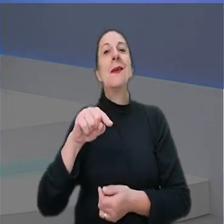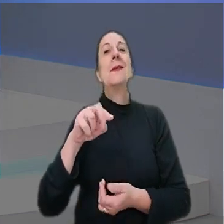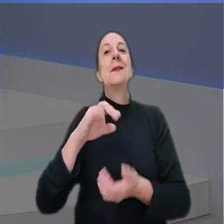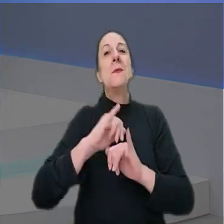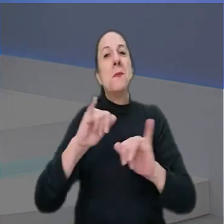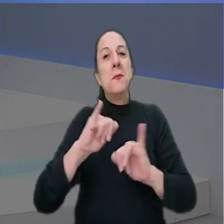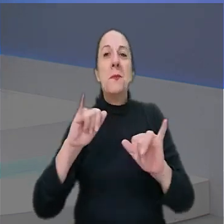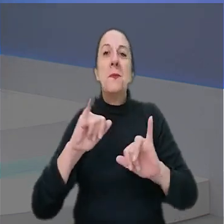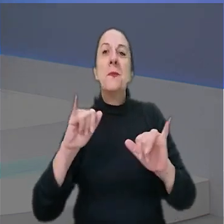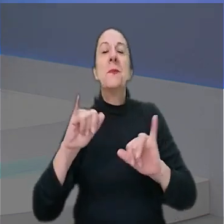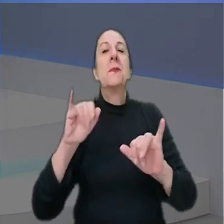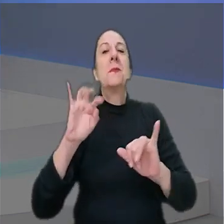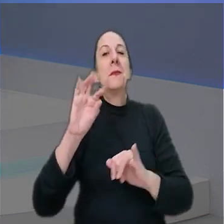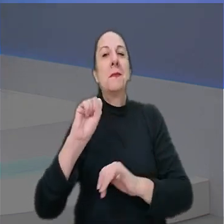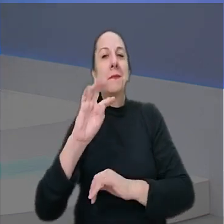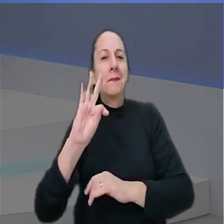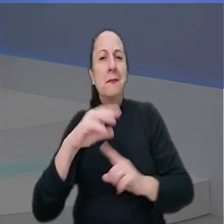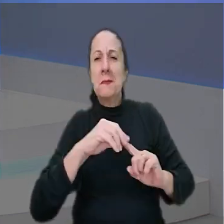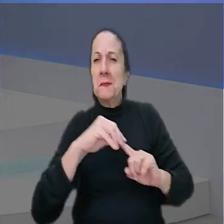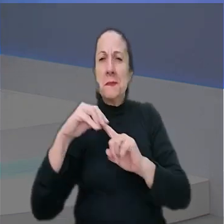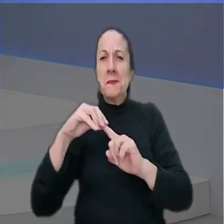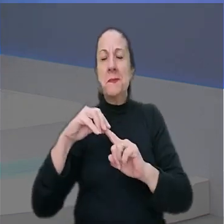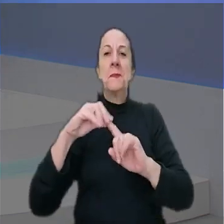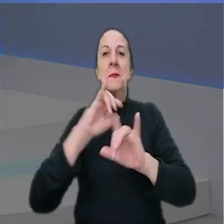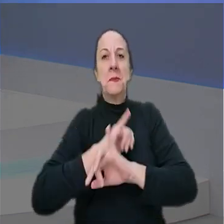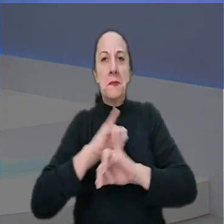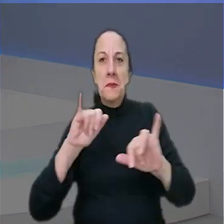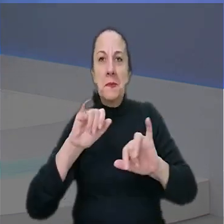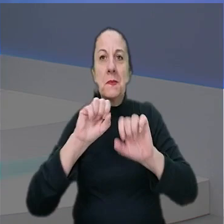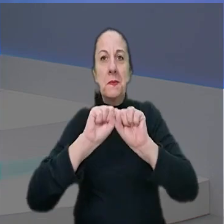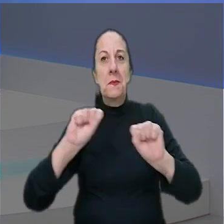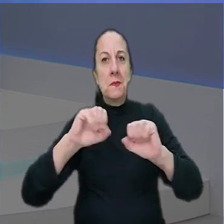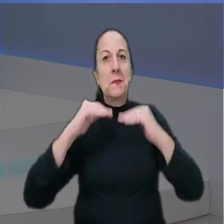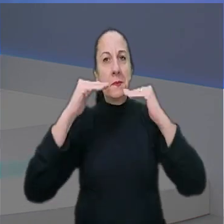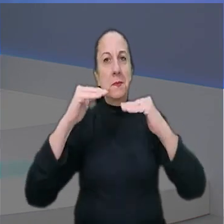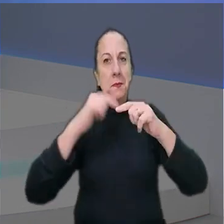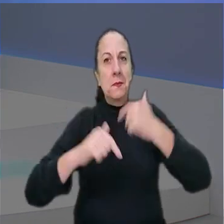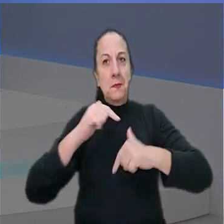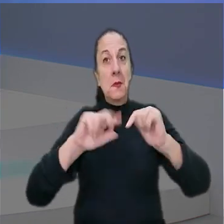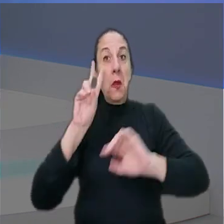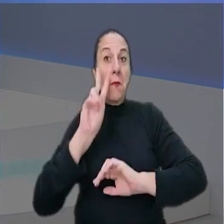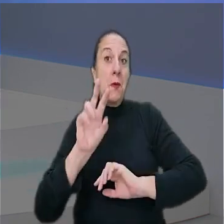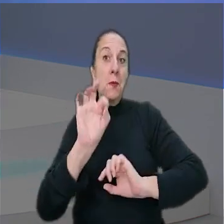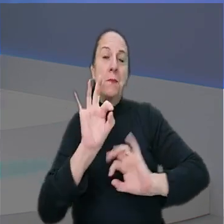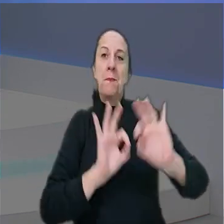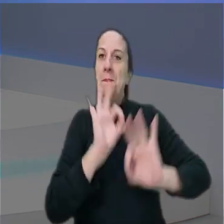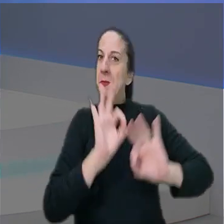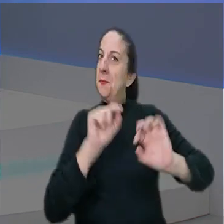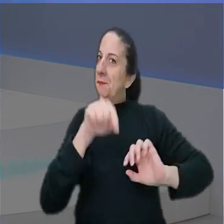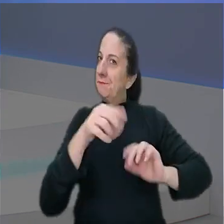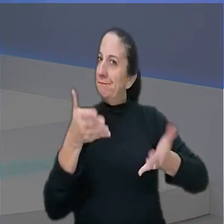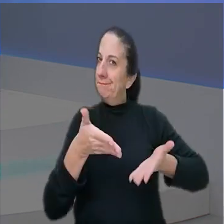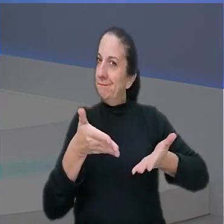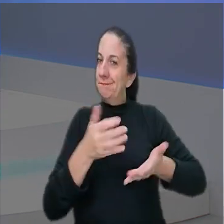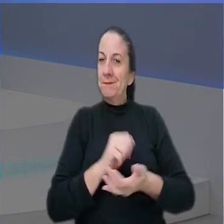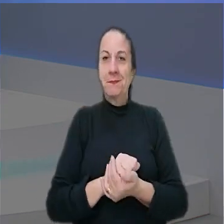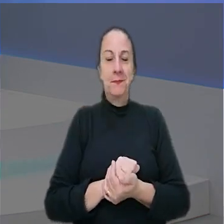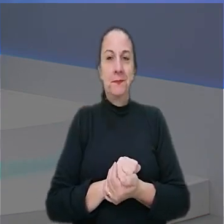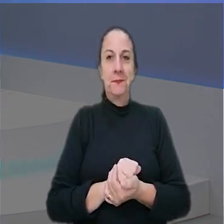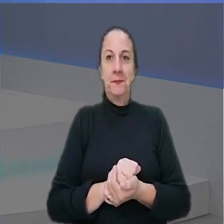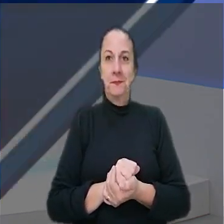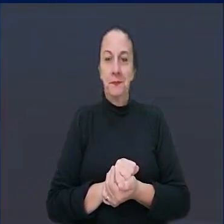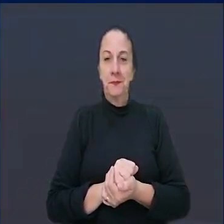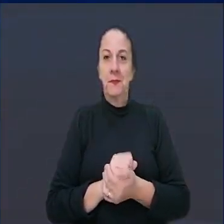Olá, este é o Revista TST, o programa que traz as principais notícias do Tribunal Superior do Trabalho. Veja o que preparamos para esta edição.